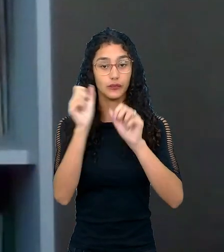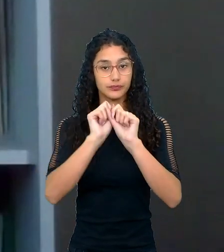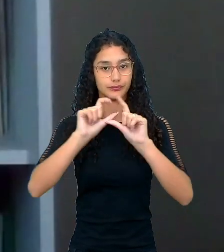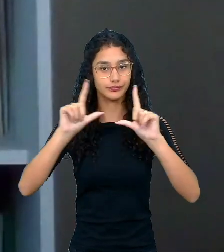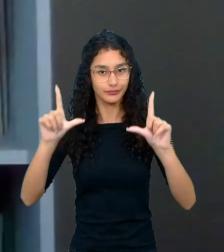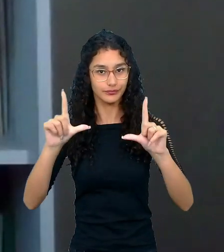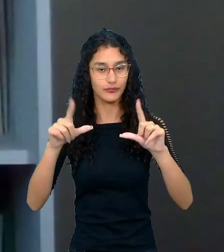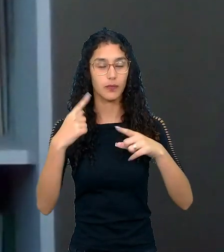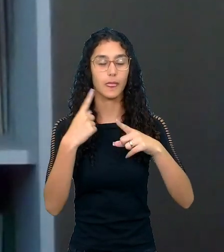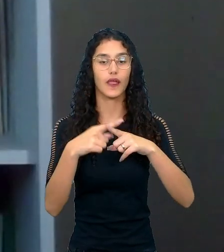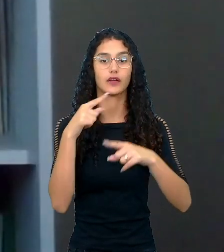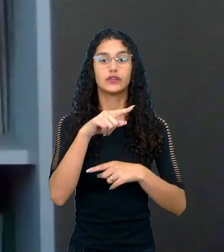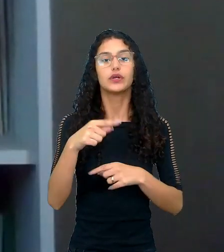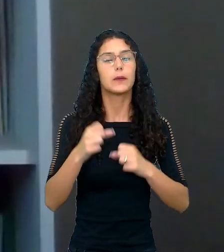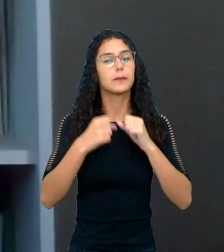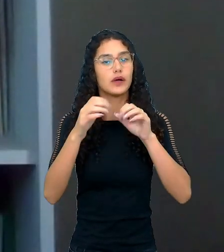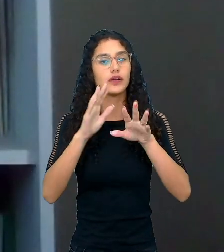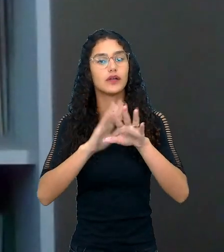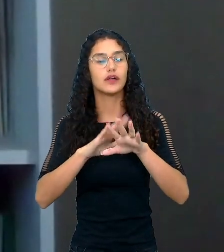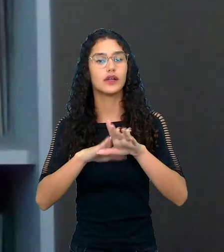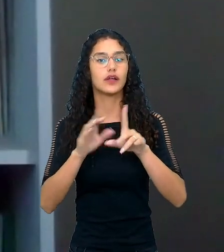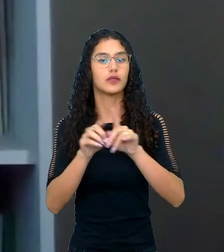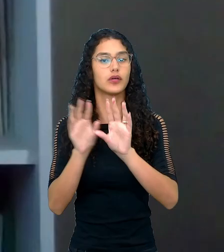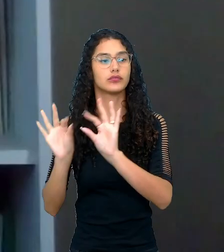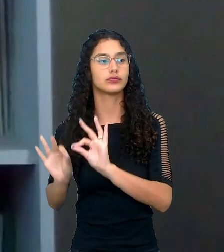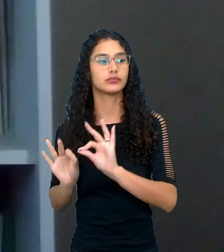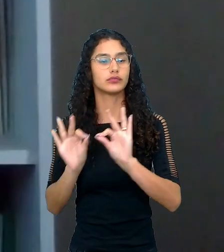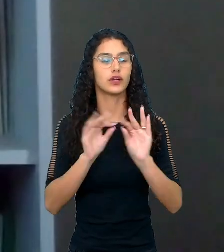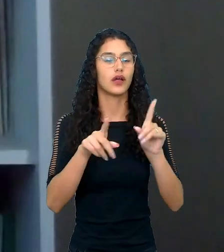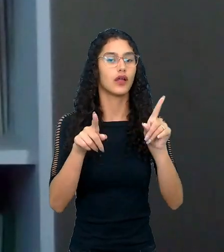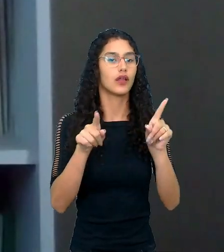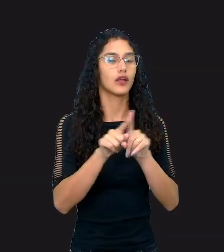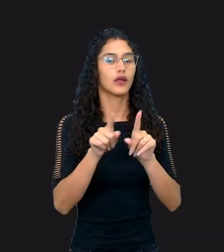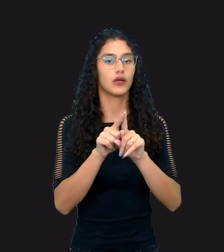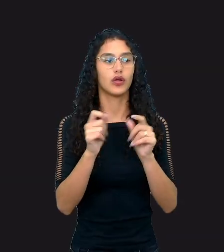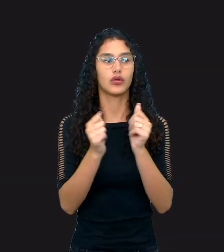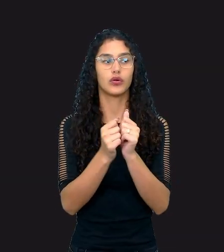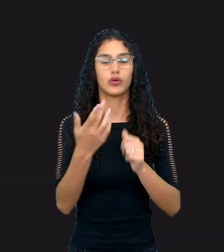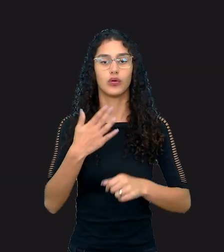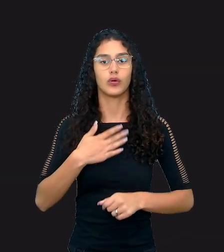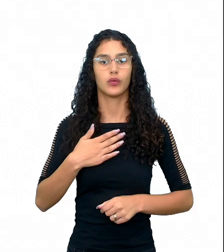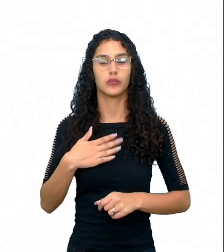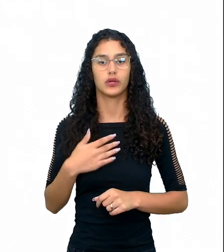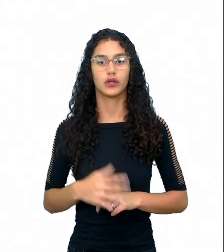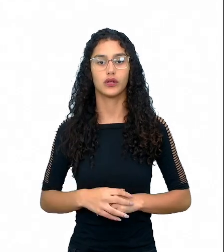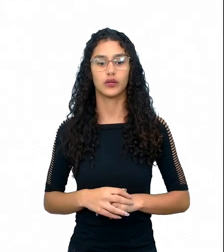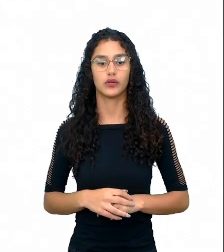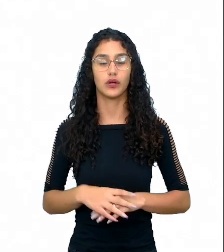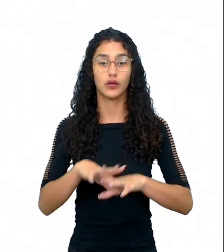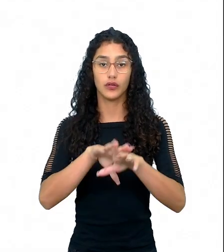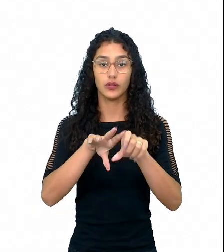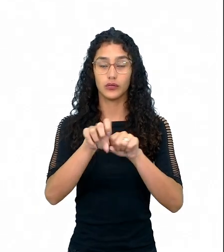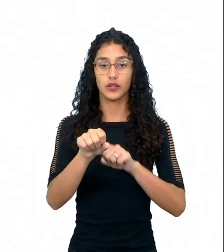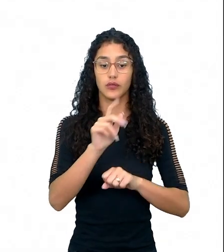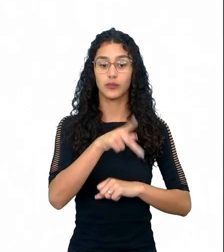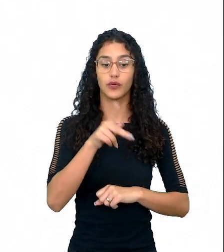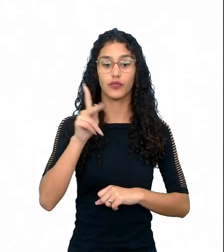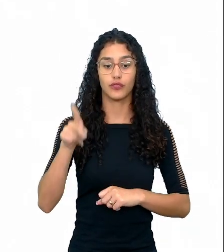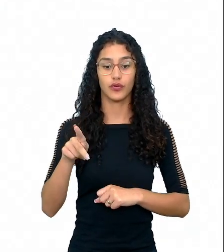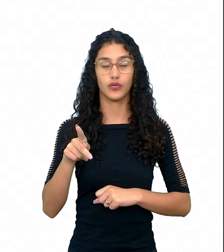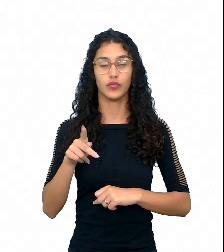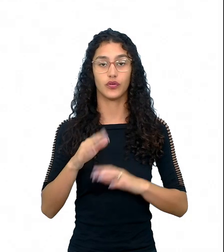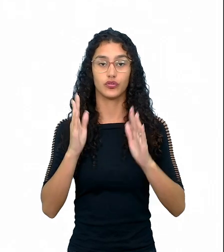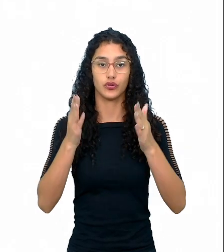tela, porque assim vocês podem acompanhar comigo, né, a formação para professores